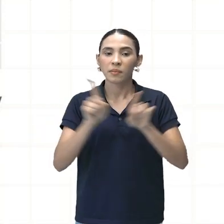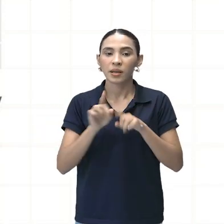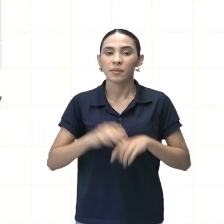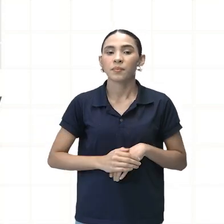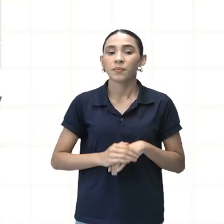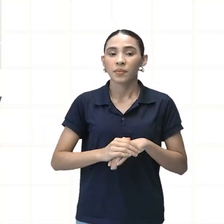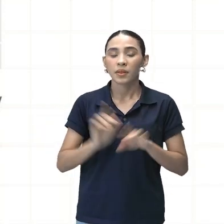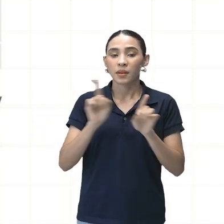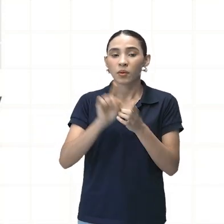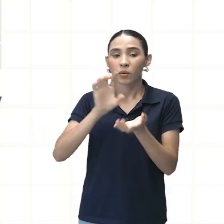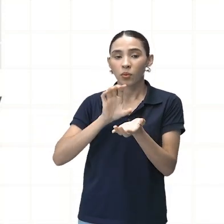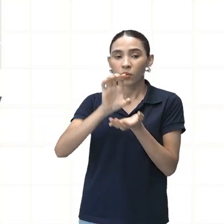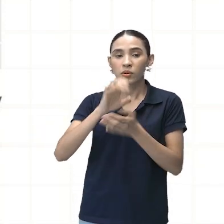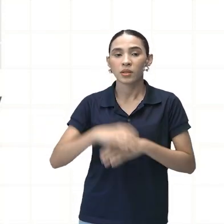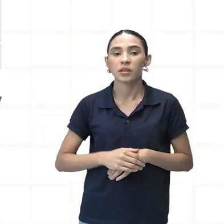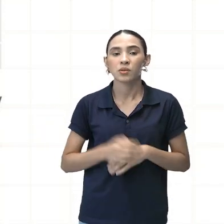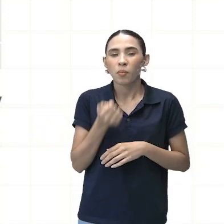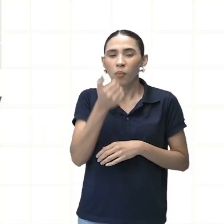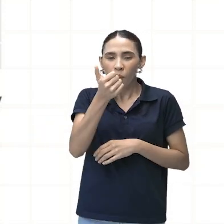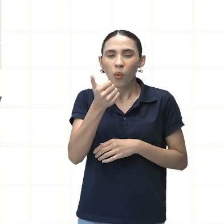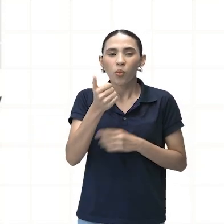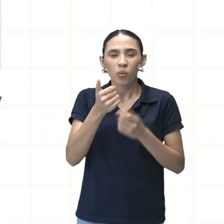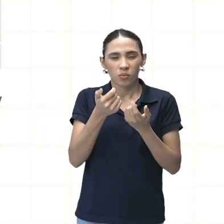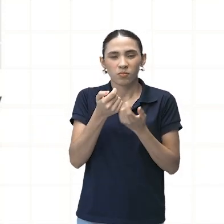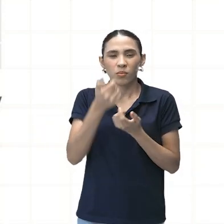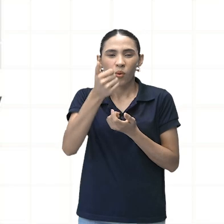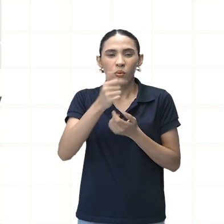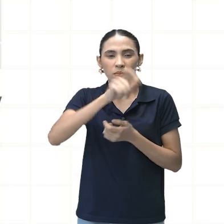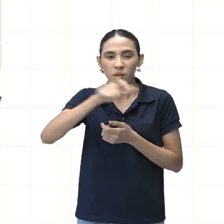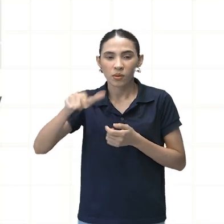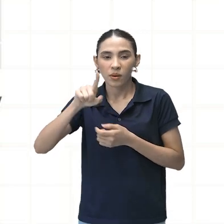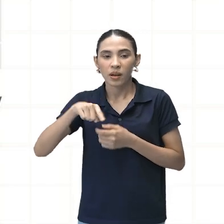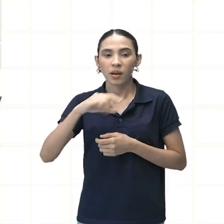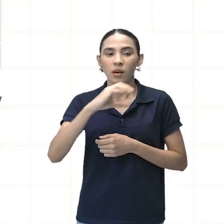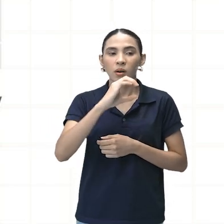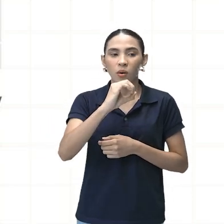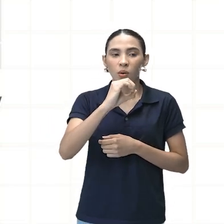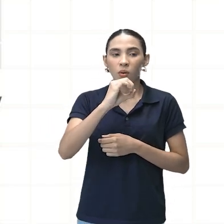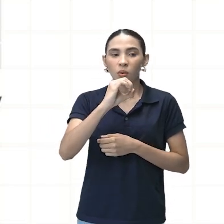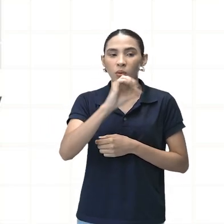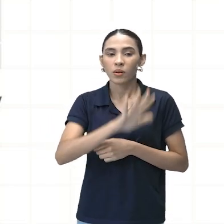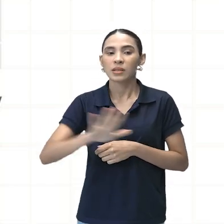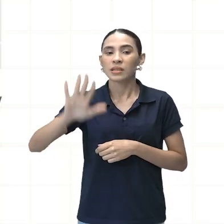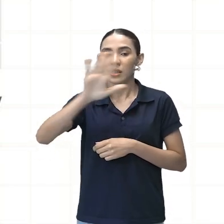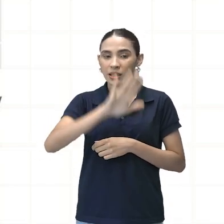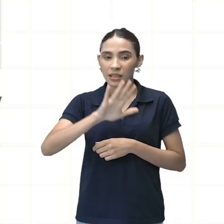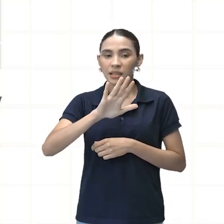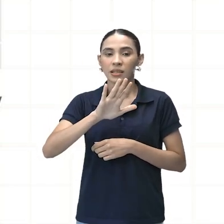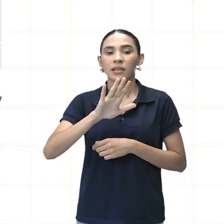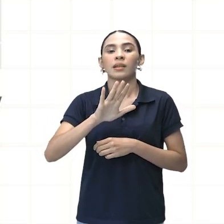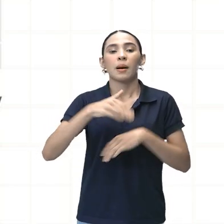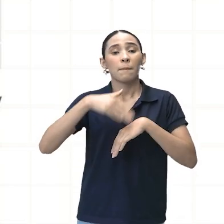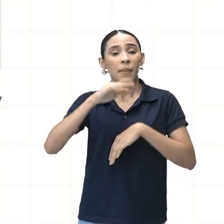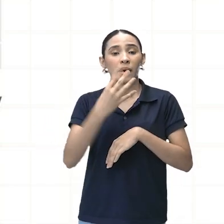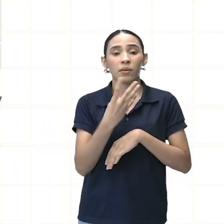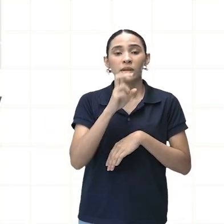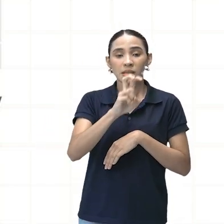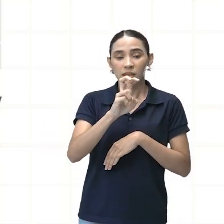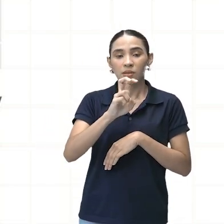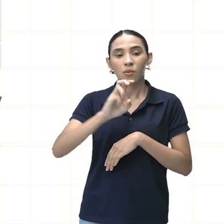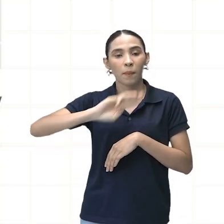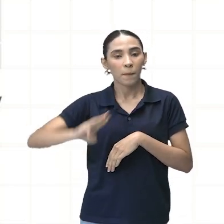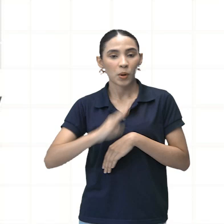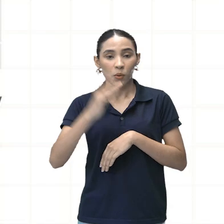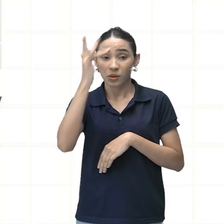o continente menos populoso que a gente tem é a Oceania, com um pouco mais de 45 milhões de